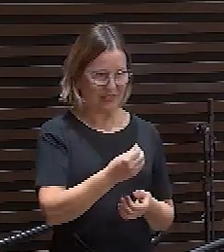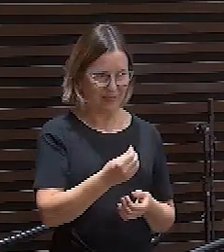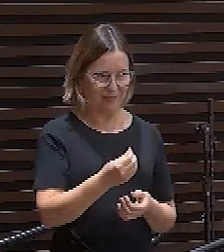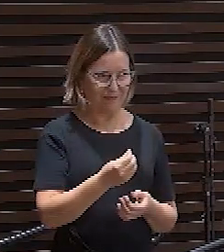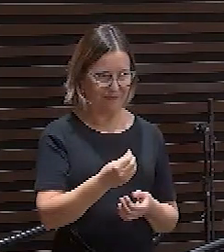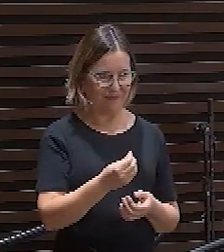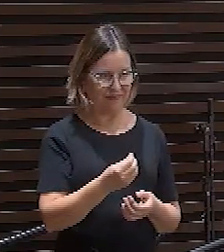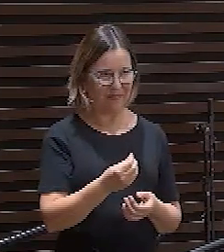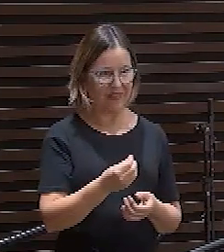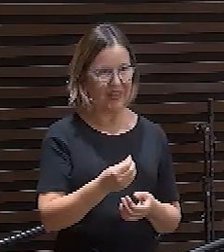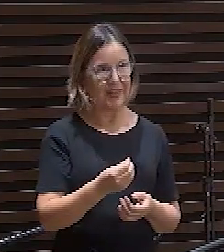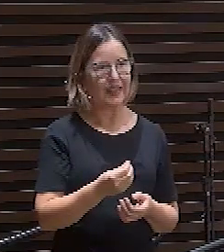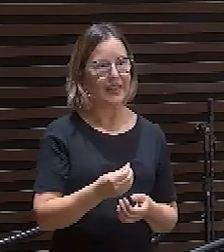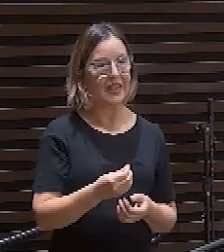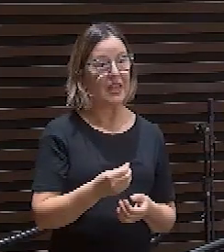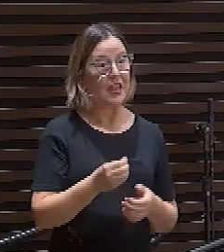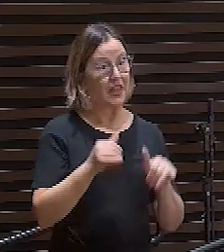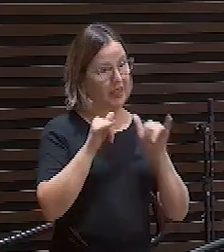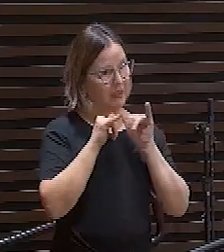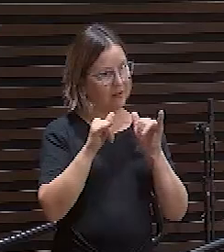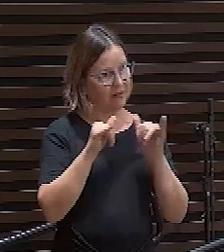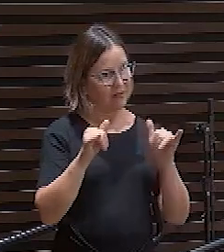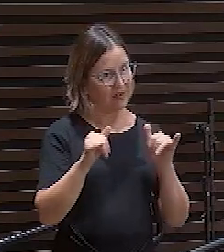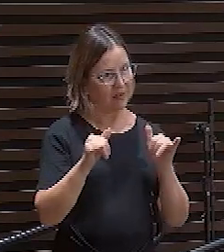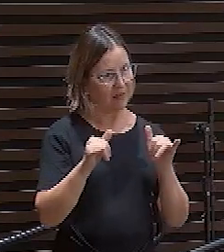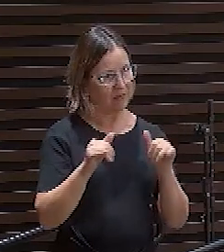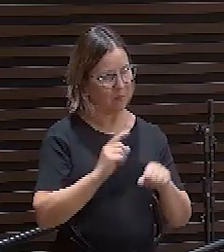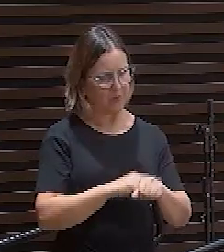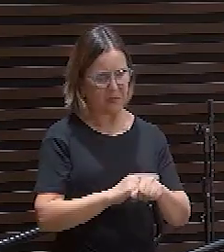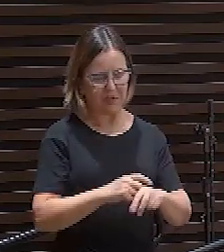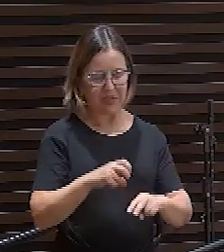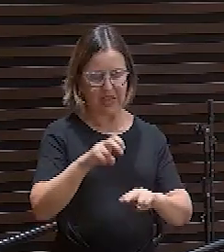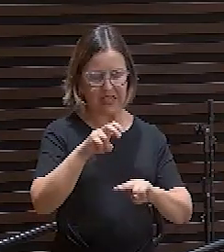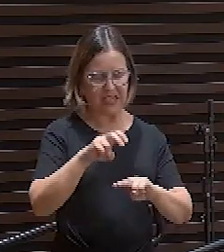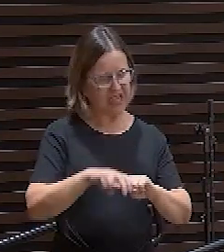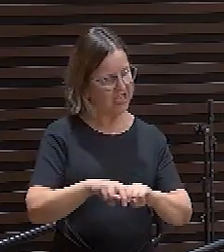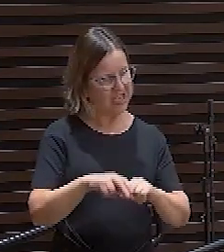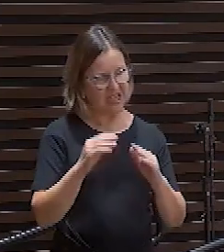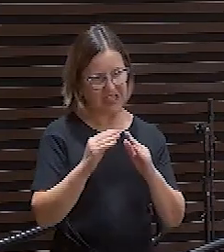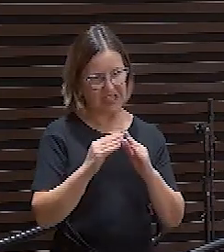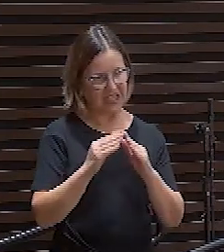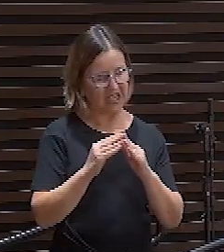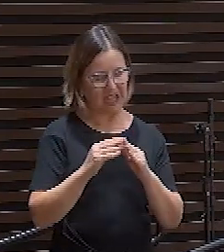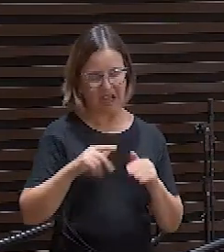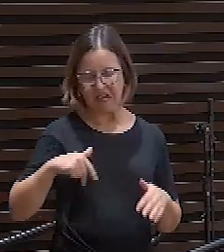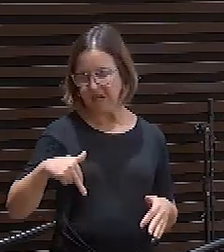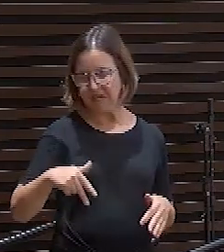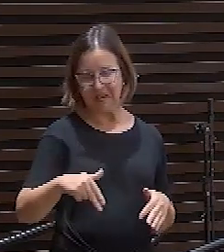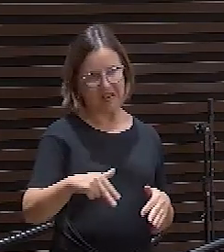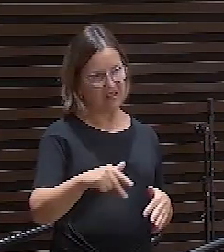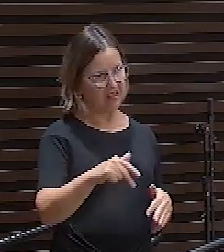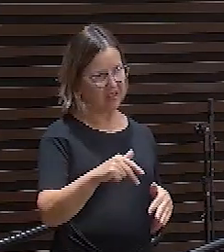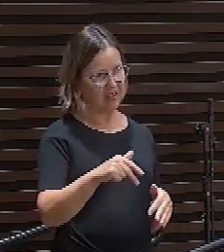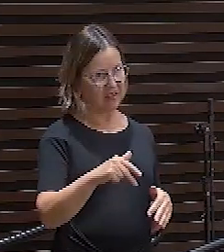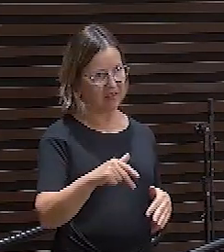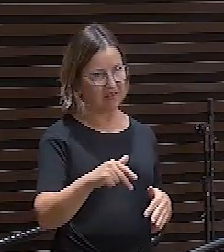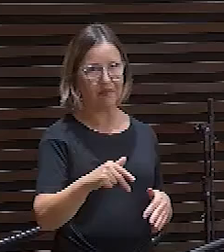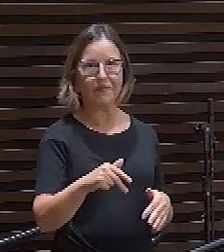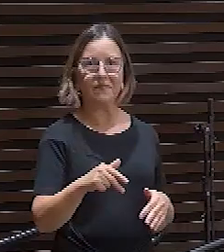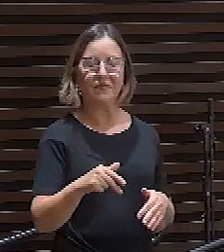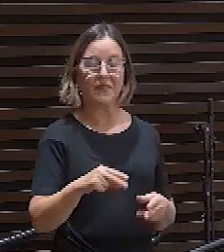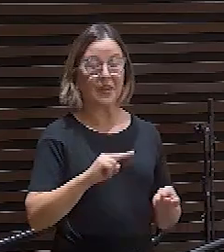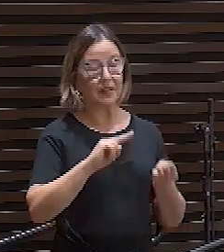e delas falarás, assentado em tua casa, e andando pelo caminho, e ao deitar-te e